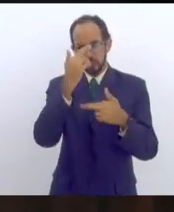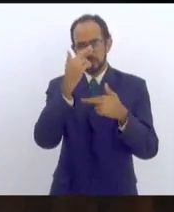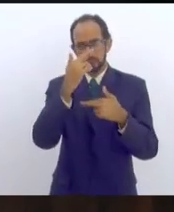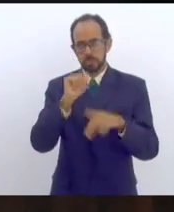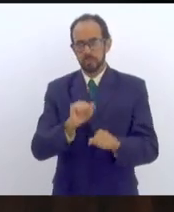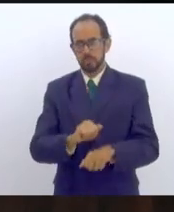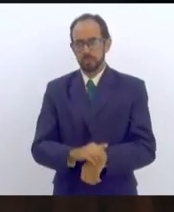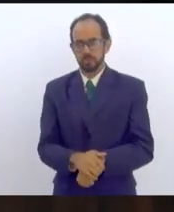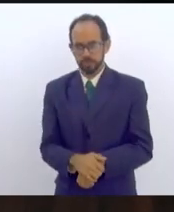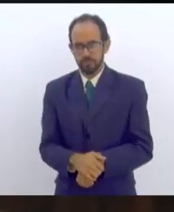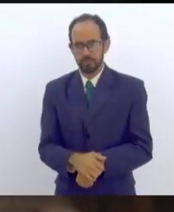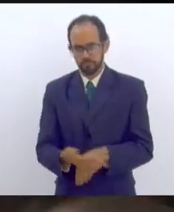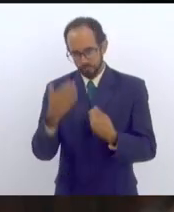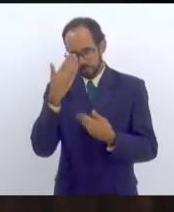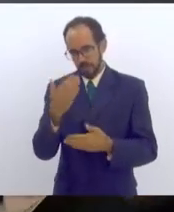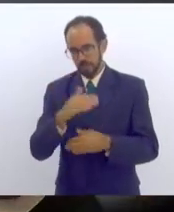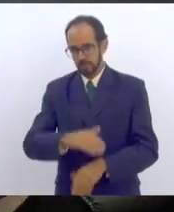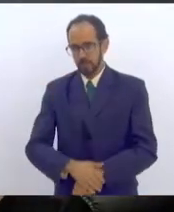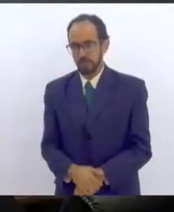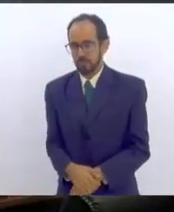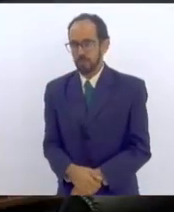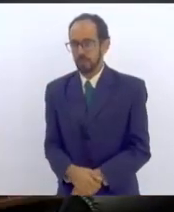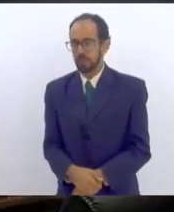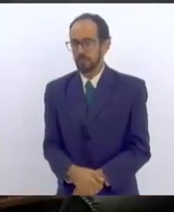qualquer coisa. Boa tarde, obrigado.